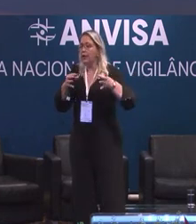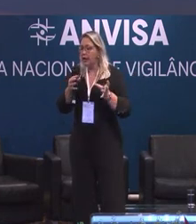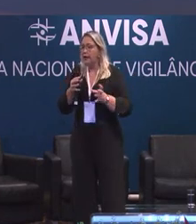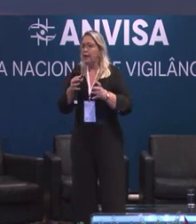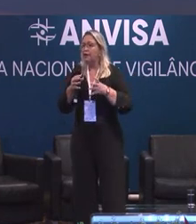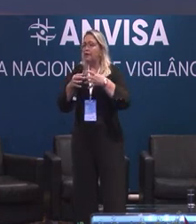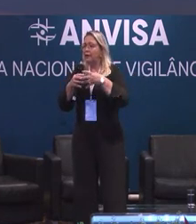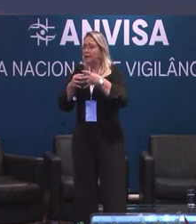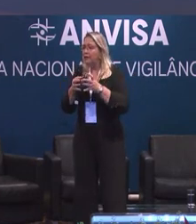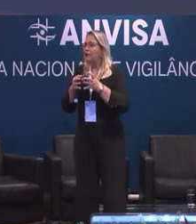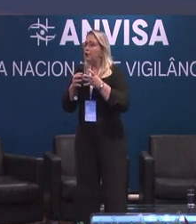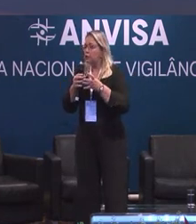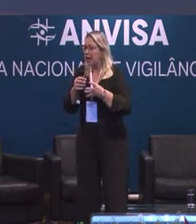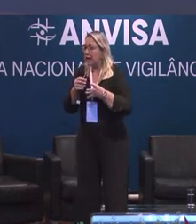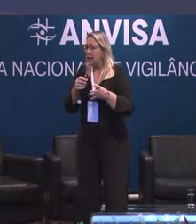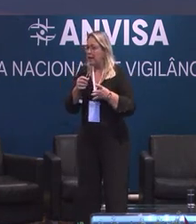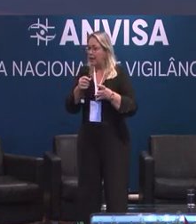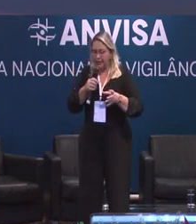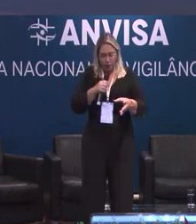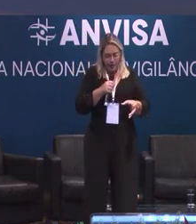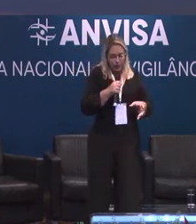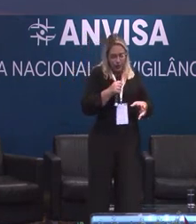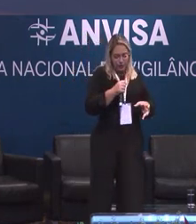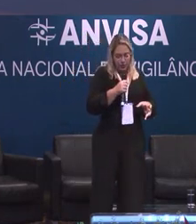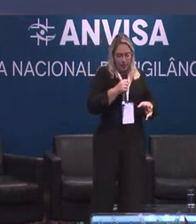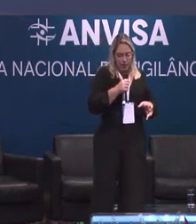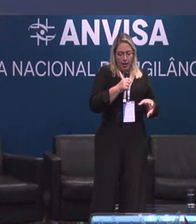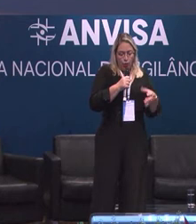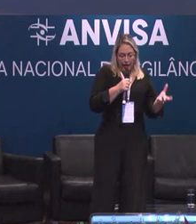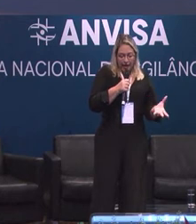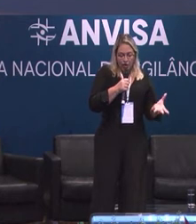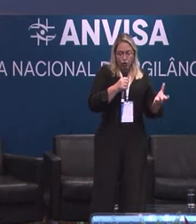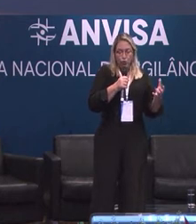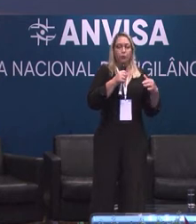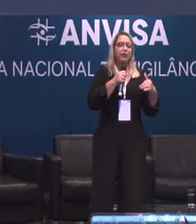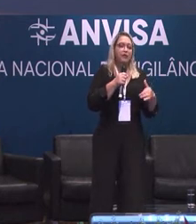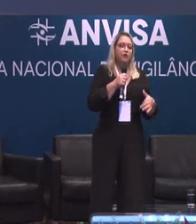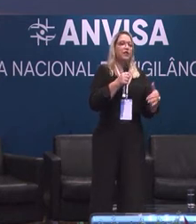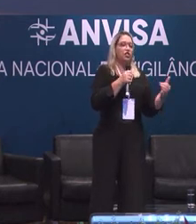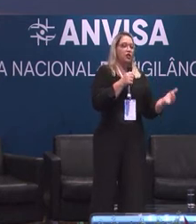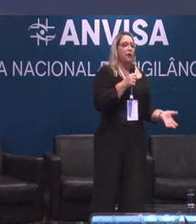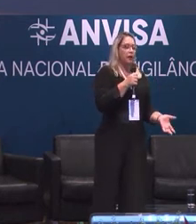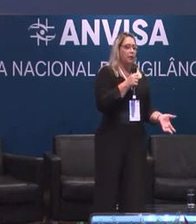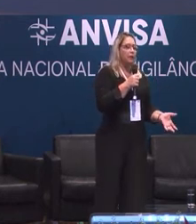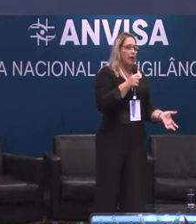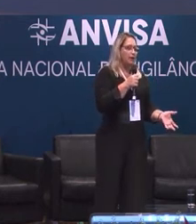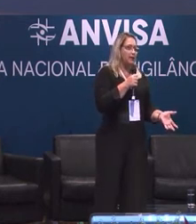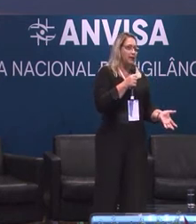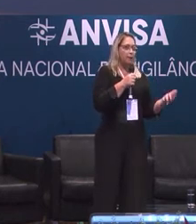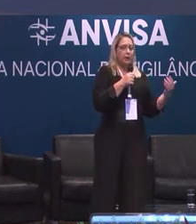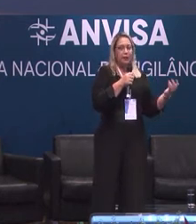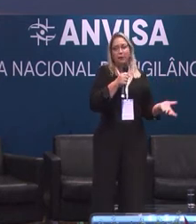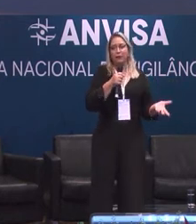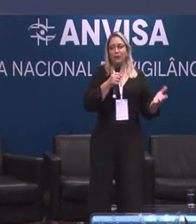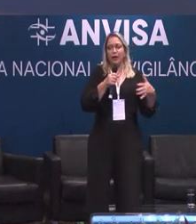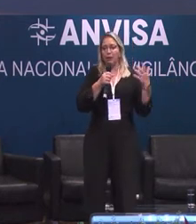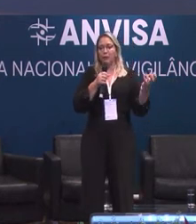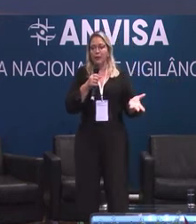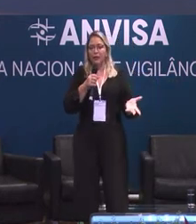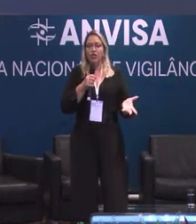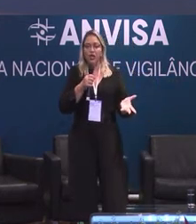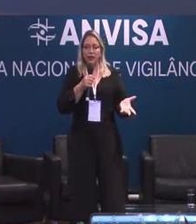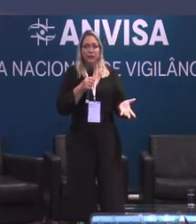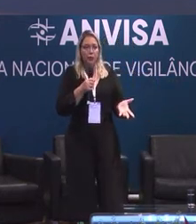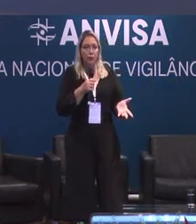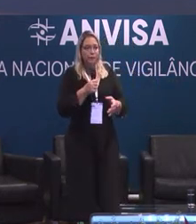conseguem filtrar as informações. O cadastro, muitas vezes, também não atualizado, apenas baseado em planilhas